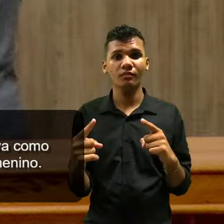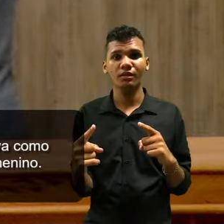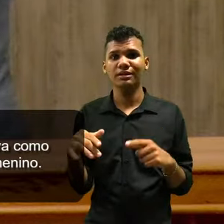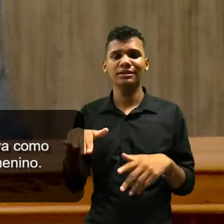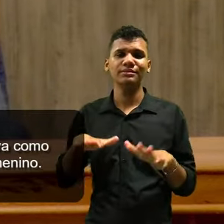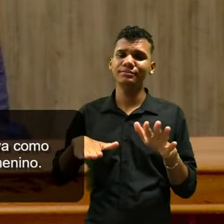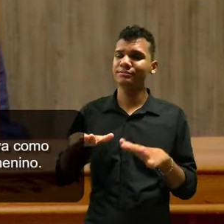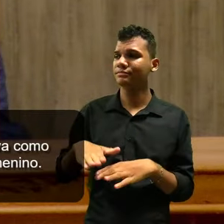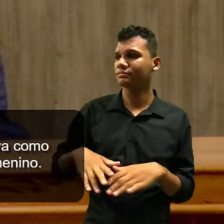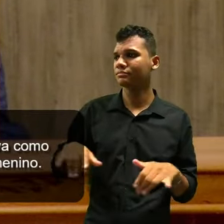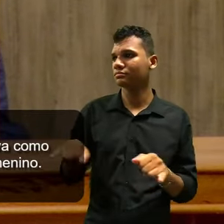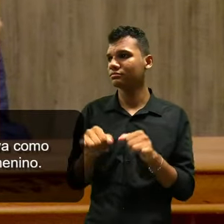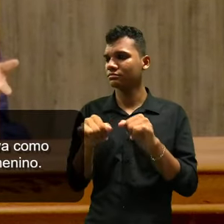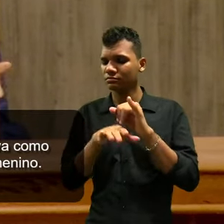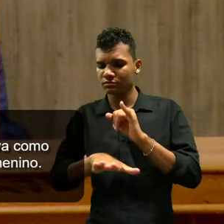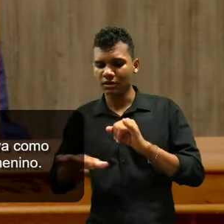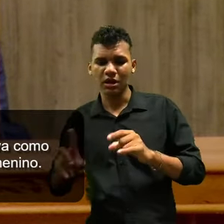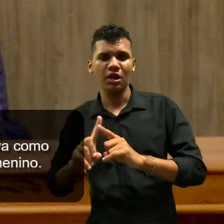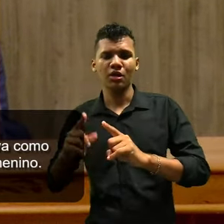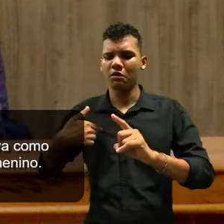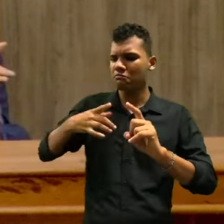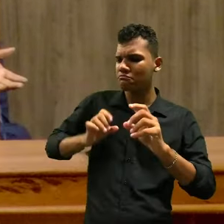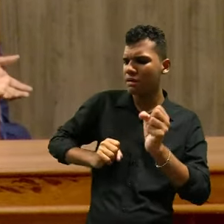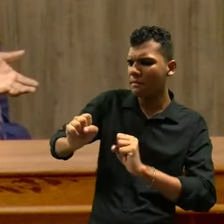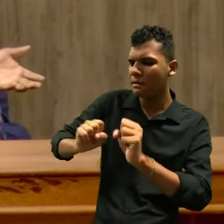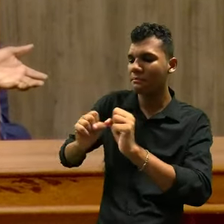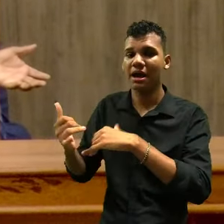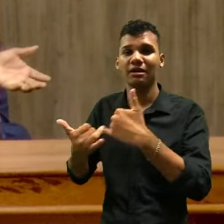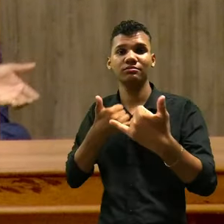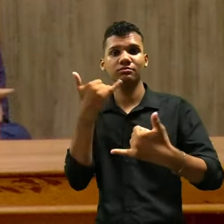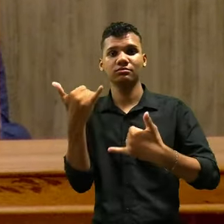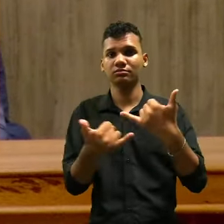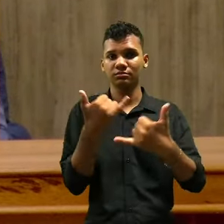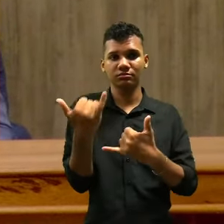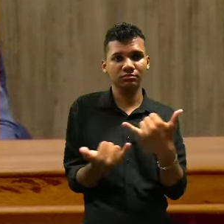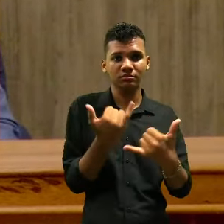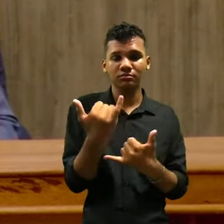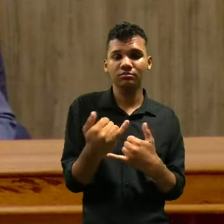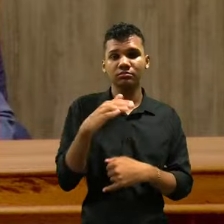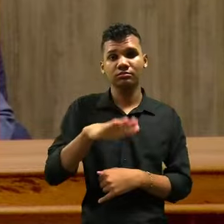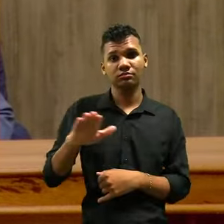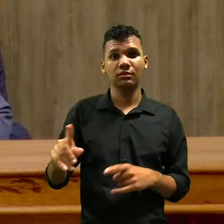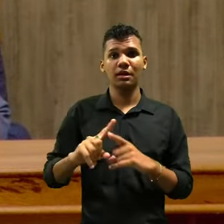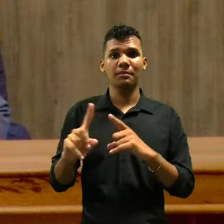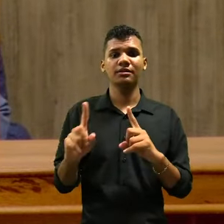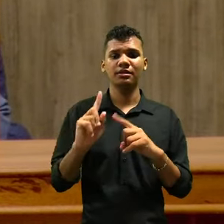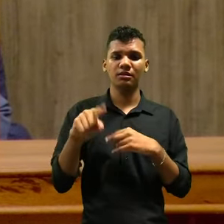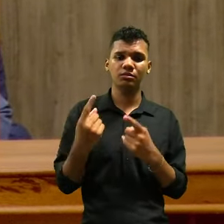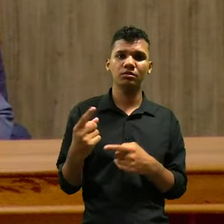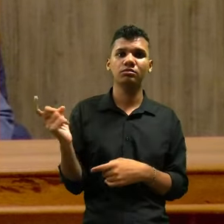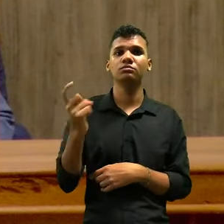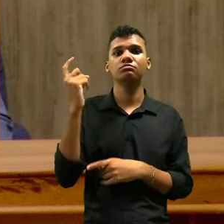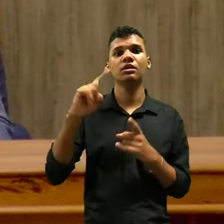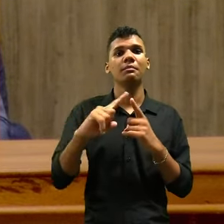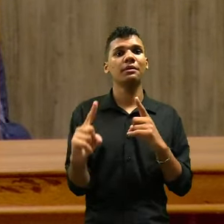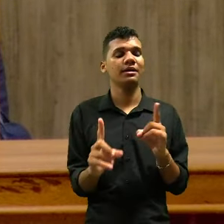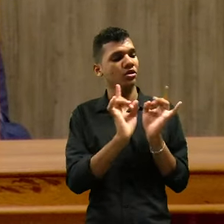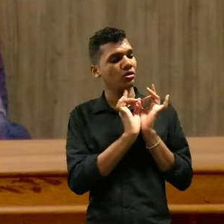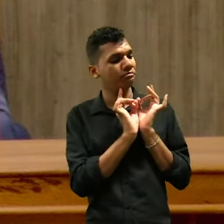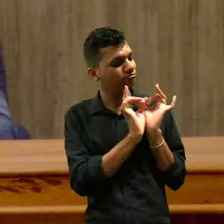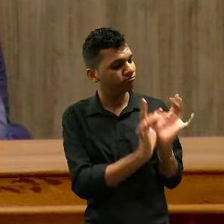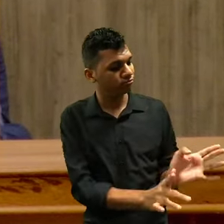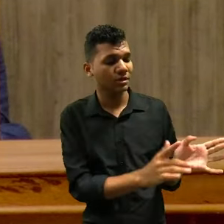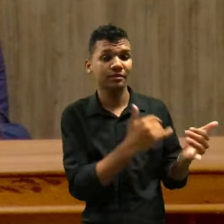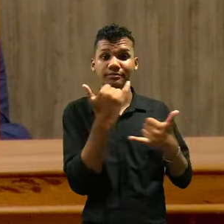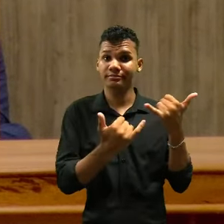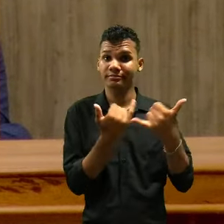menino corria brincava coisa de menino mas quando eu cheguei a ser adulto eu deixei as coisas de de